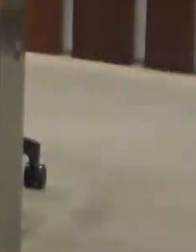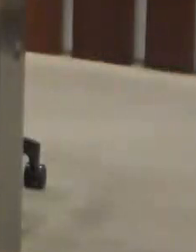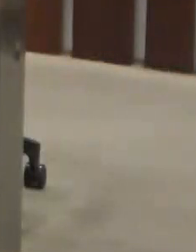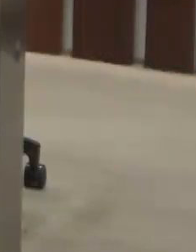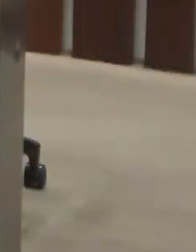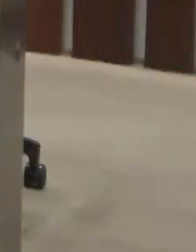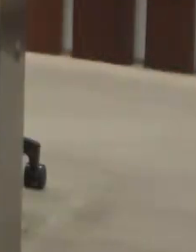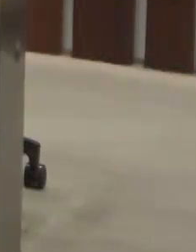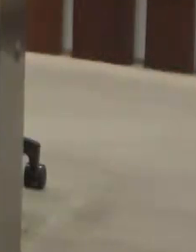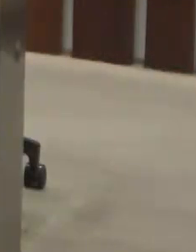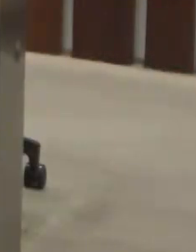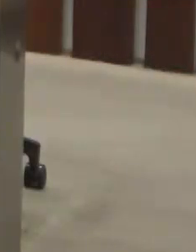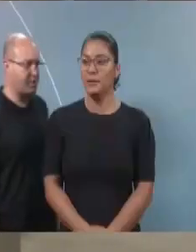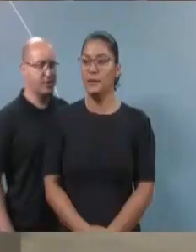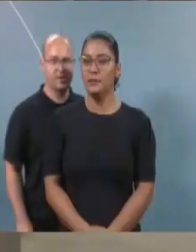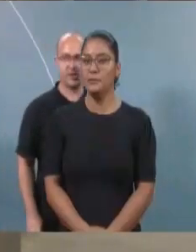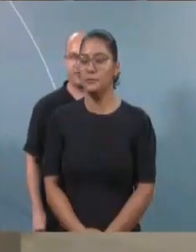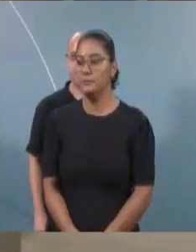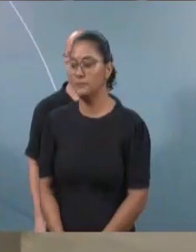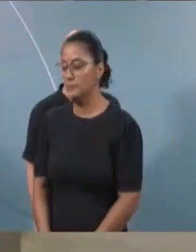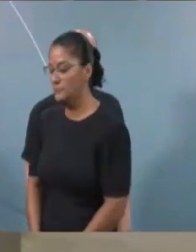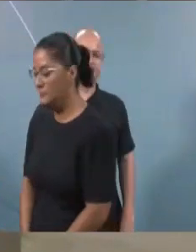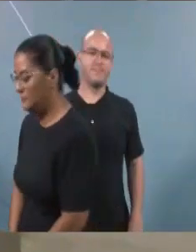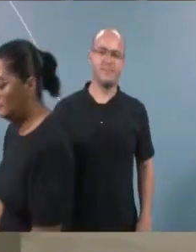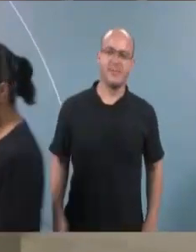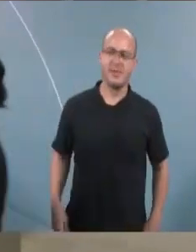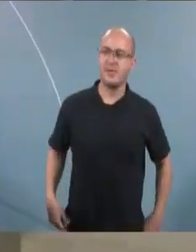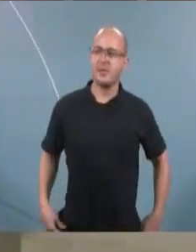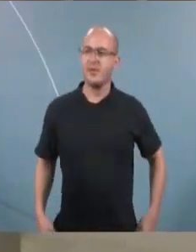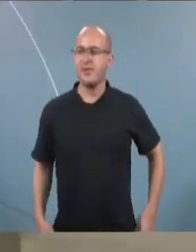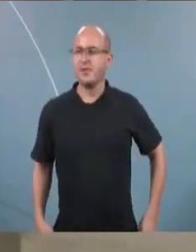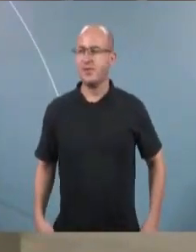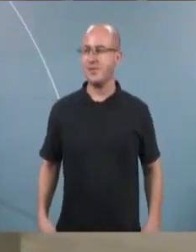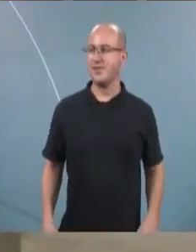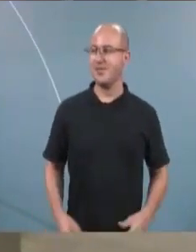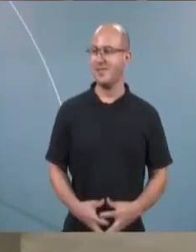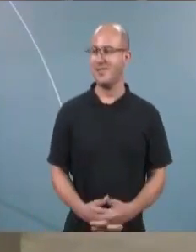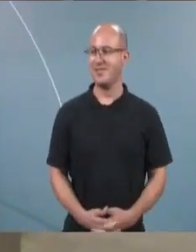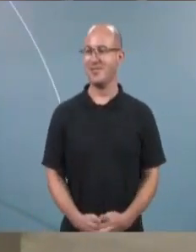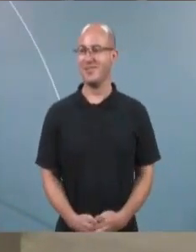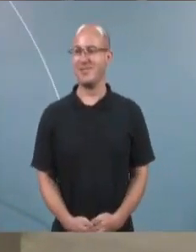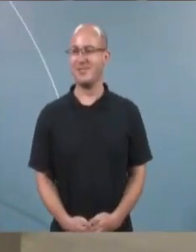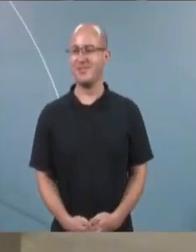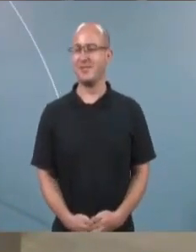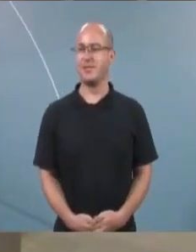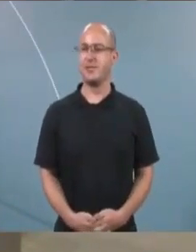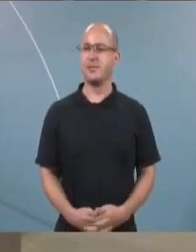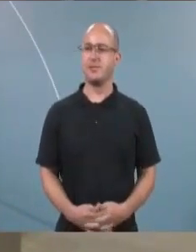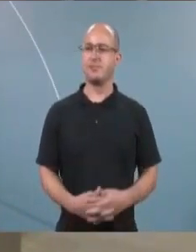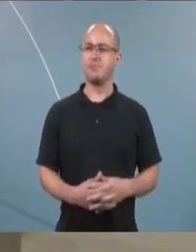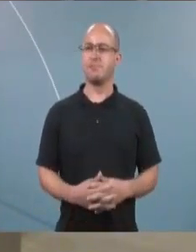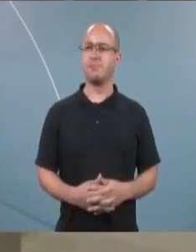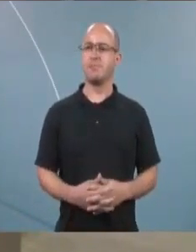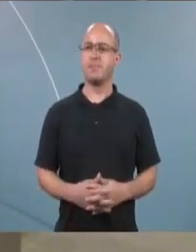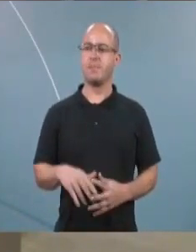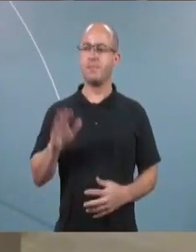favor do processo da deputada EA permaneça como estão e quem for contra levante a